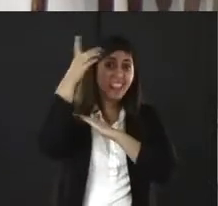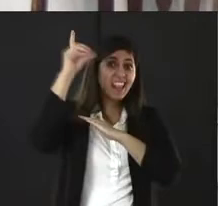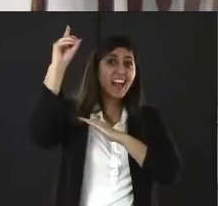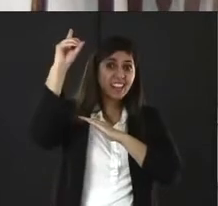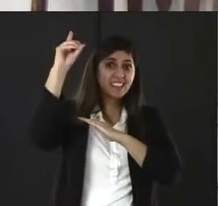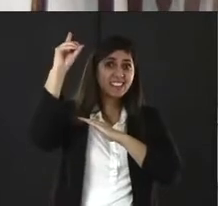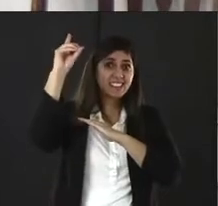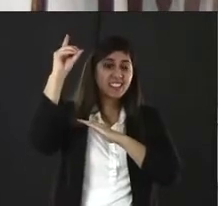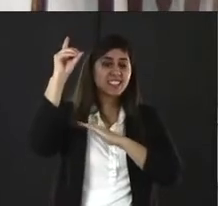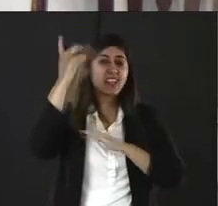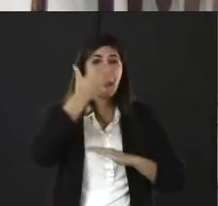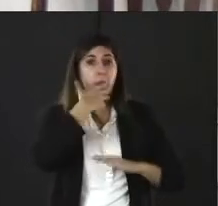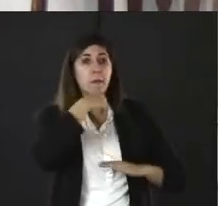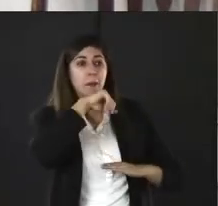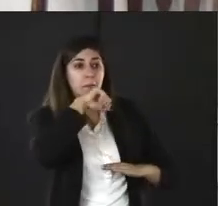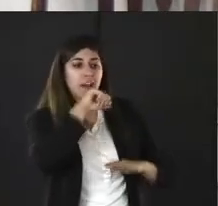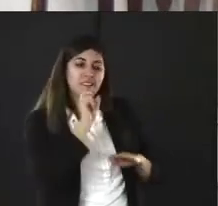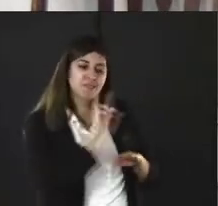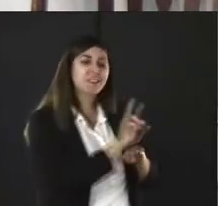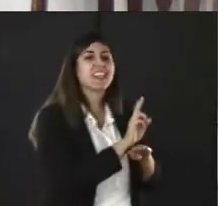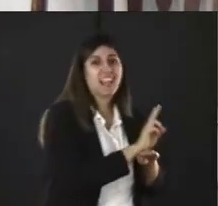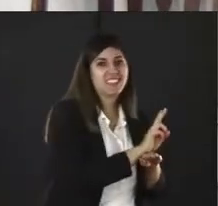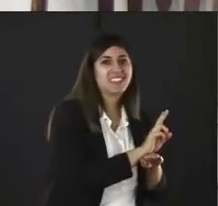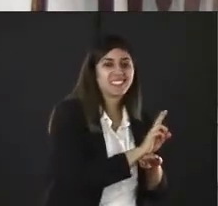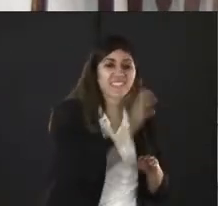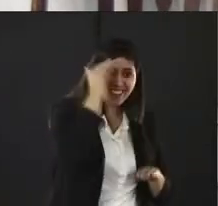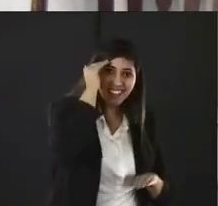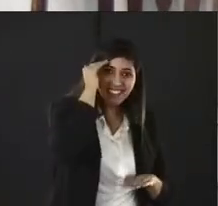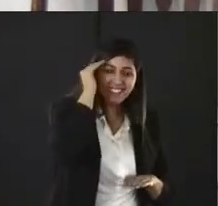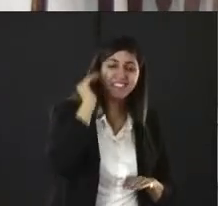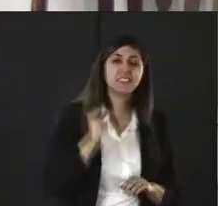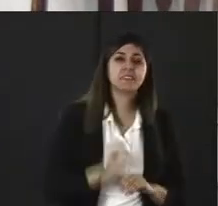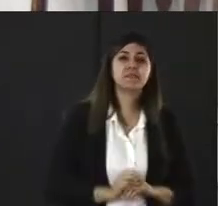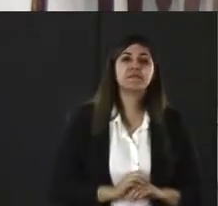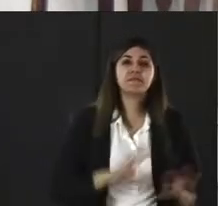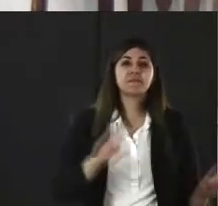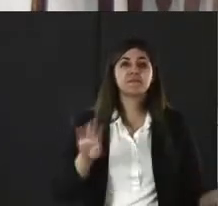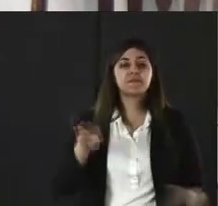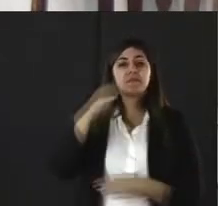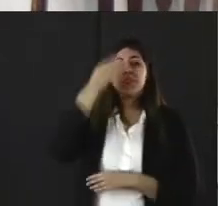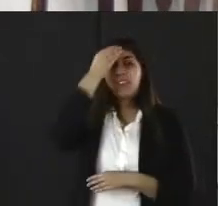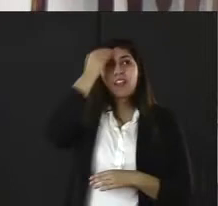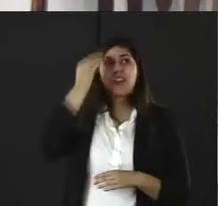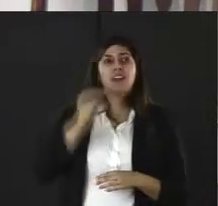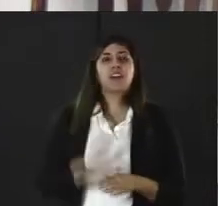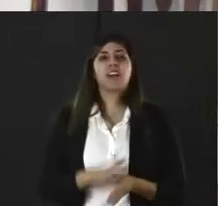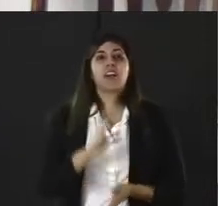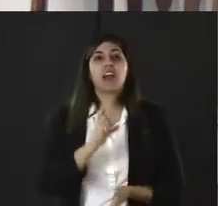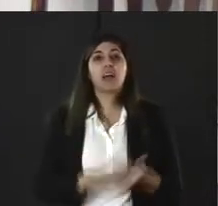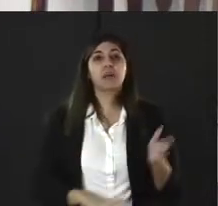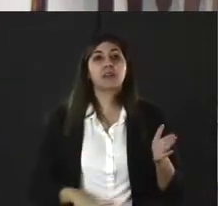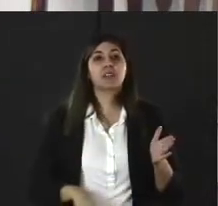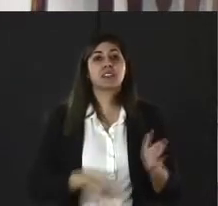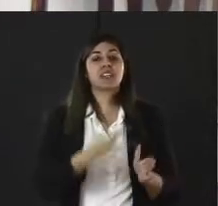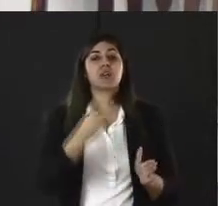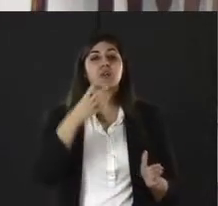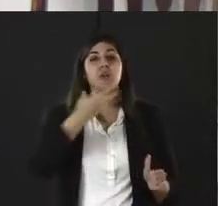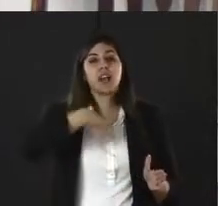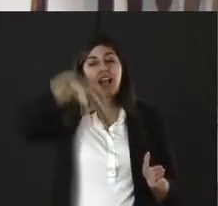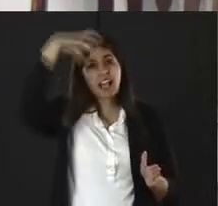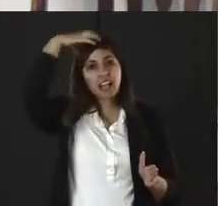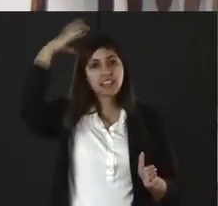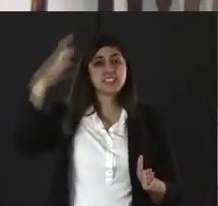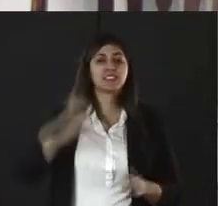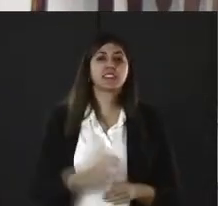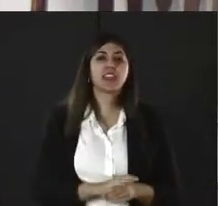de pai e de mãe para com os filhos ainda em segundo de reis nós temos o mesmo eliseu numa relação